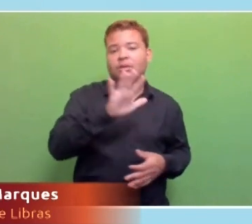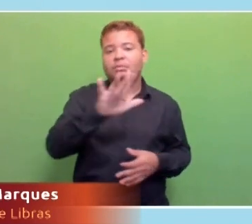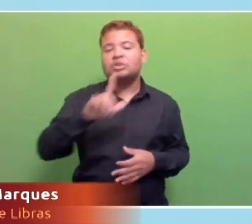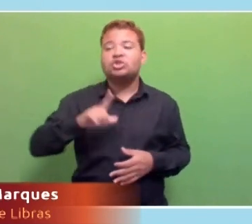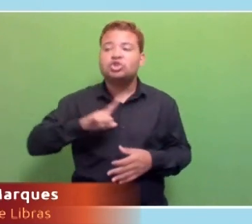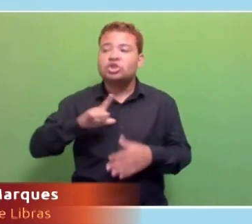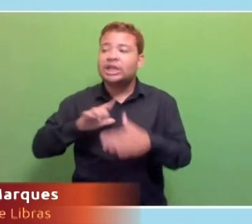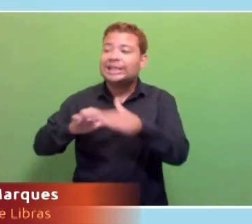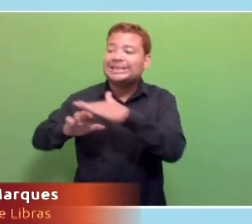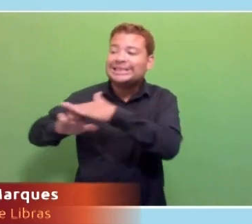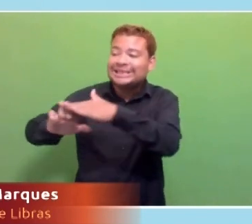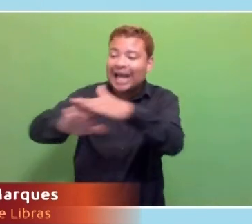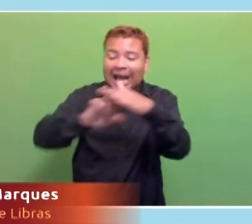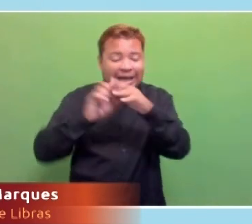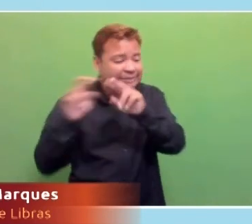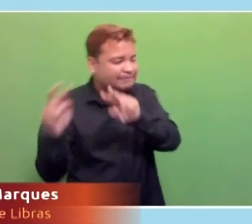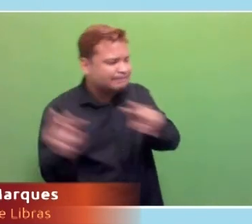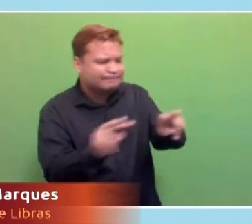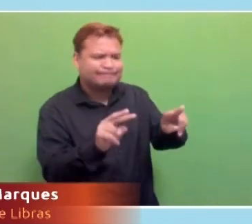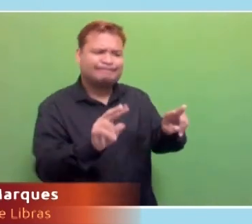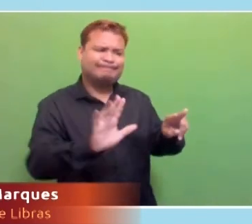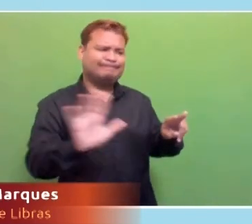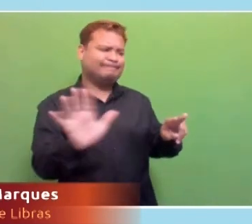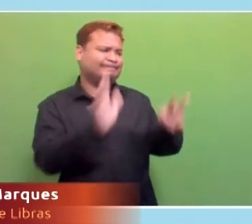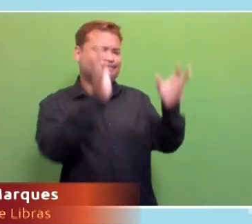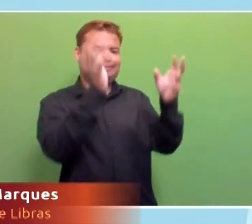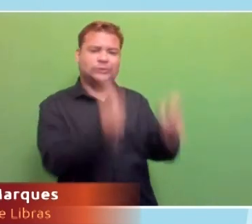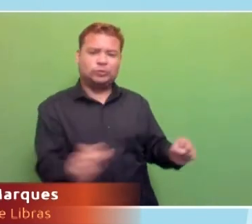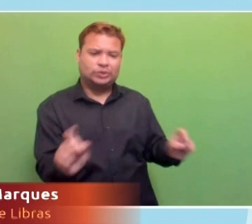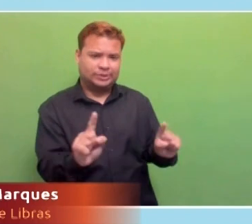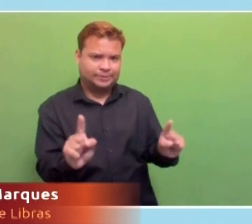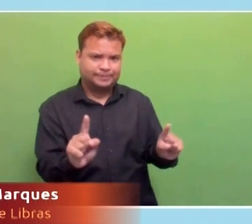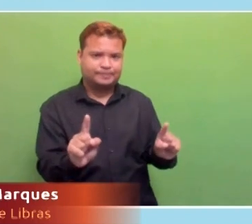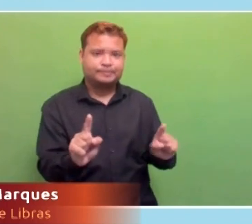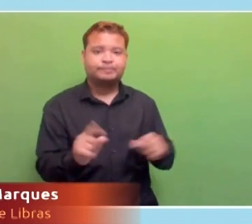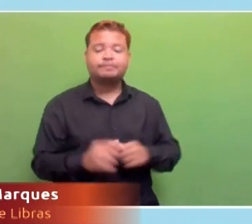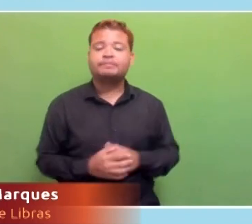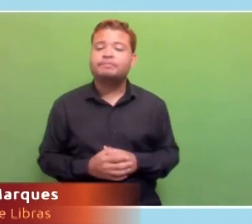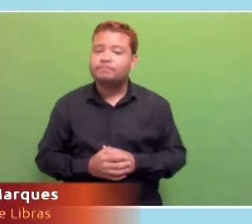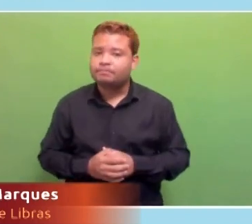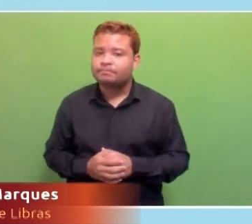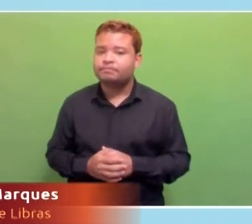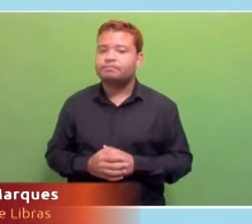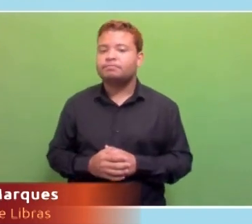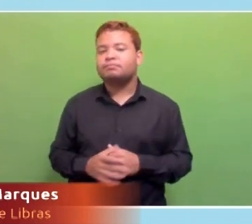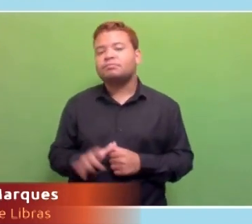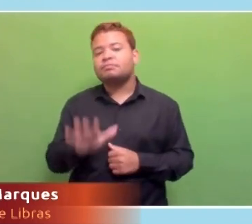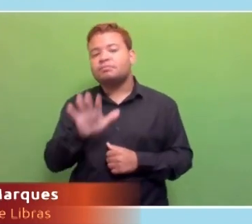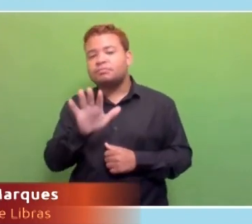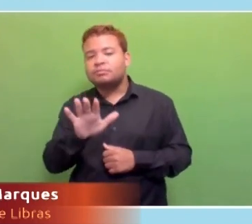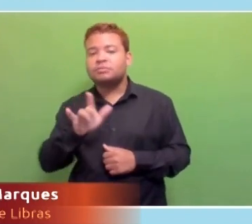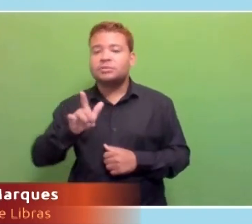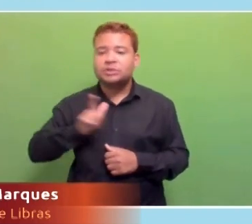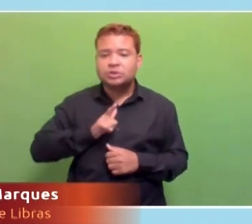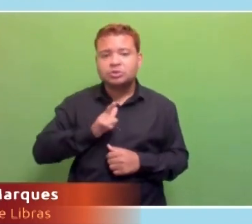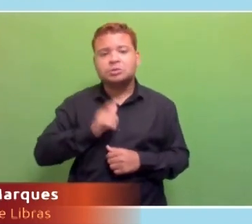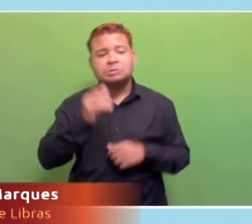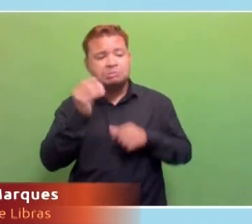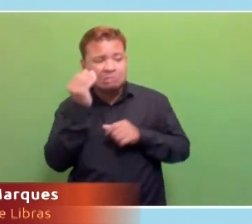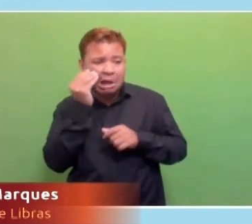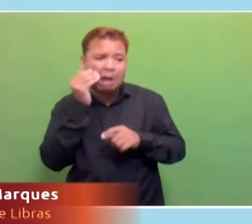o fizessem, né? Mas ainda assim acho que havia um certo caminho a ser trilhado,